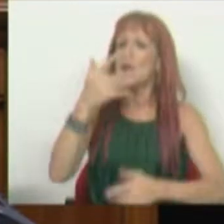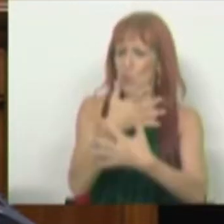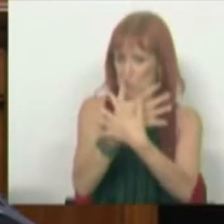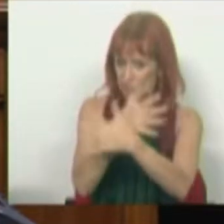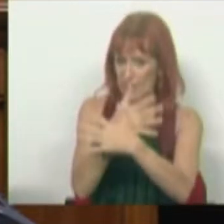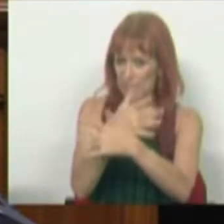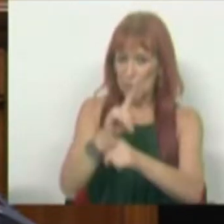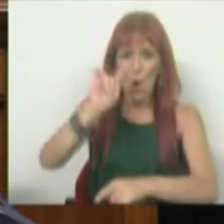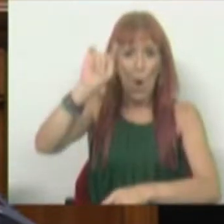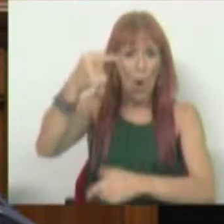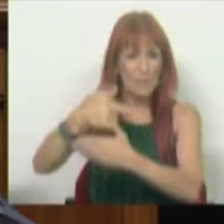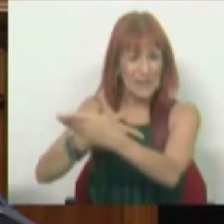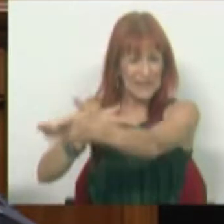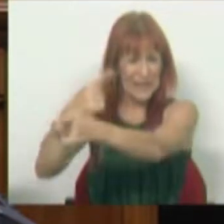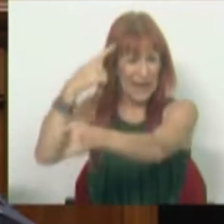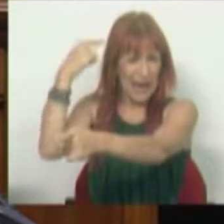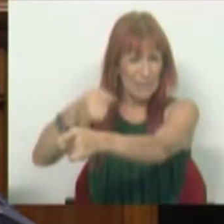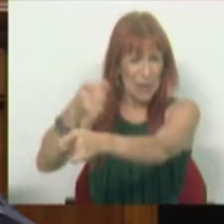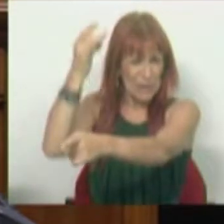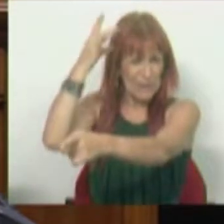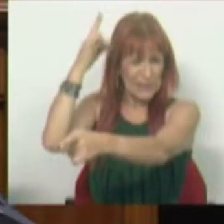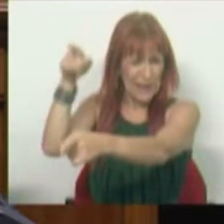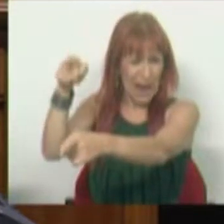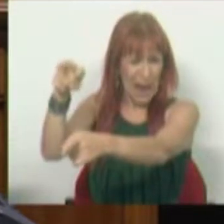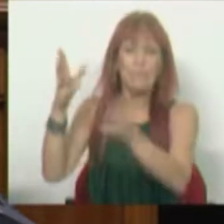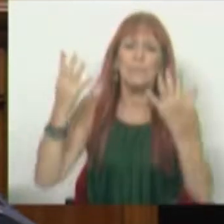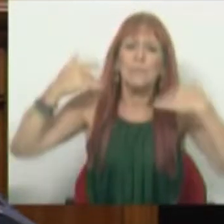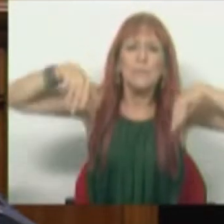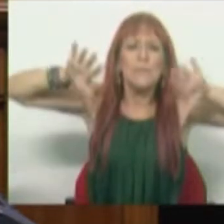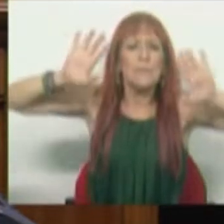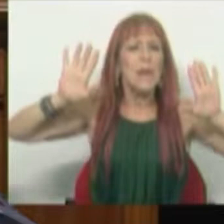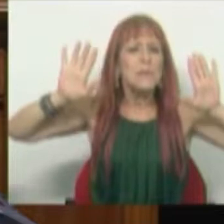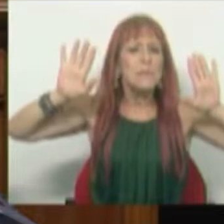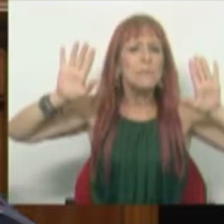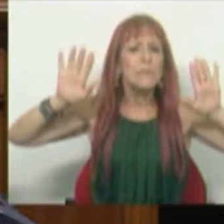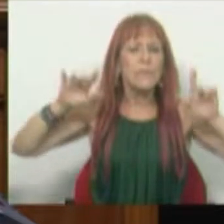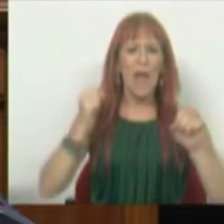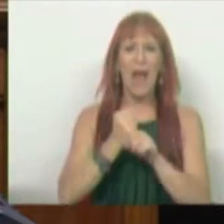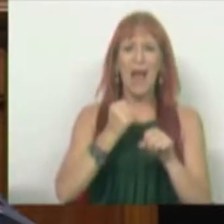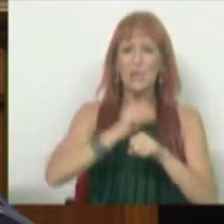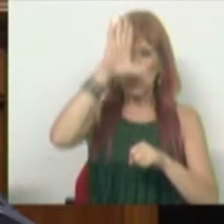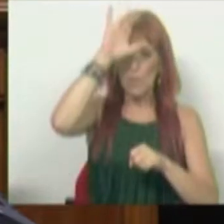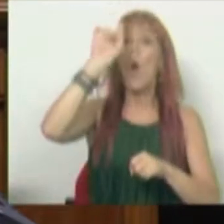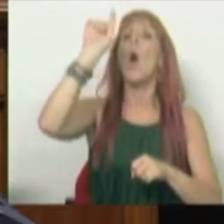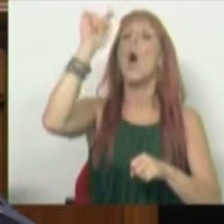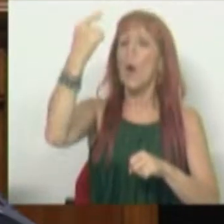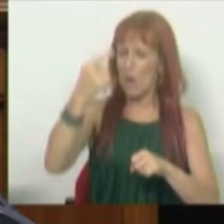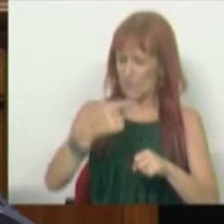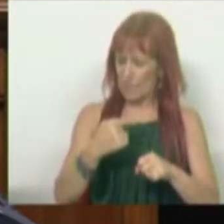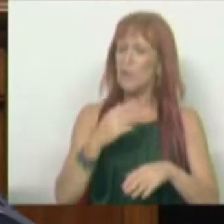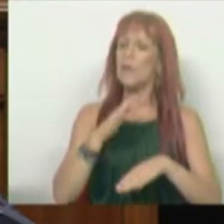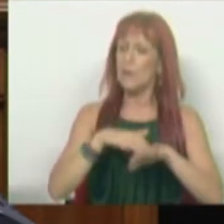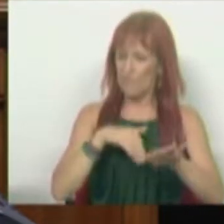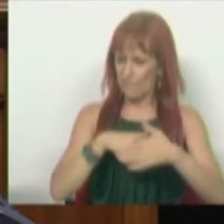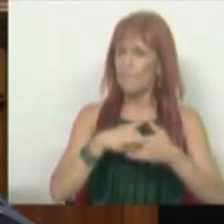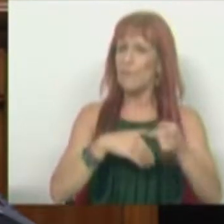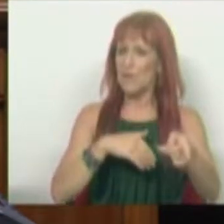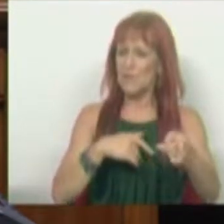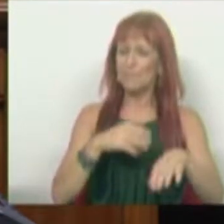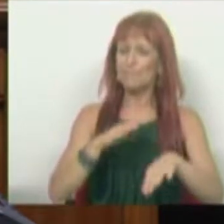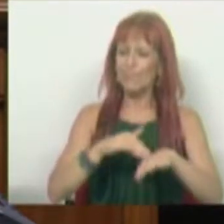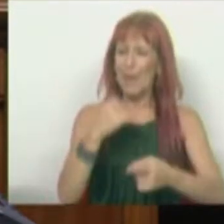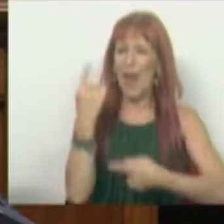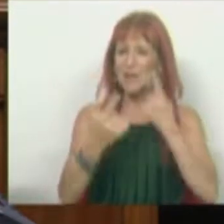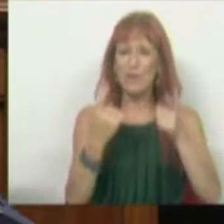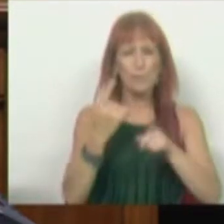incêndios do que esses criminosos. No entanto, há aqui ações que o Governo poderia e deveria levar a cabo e que pecam muitas das